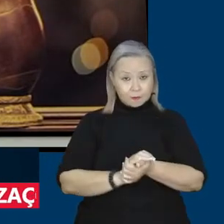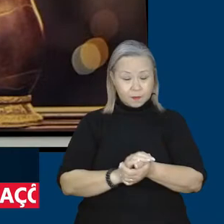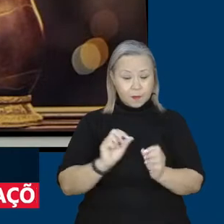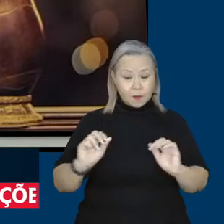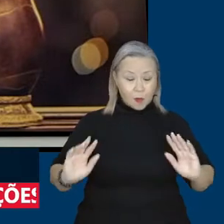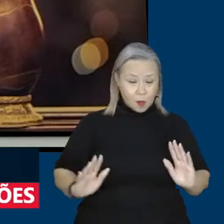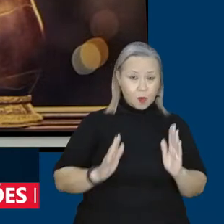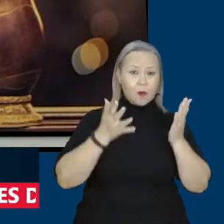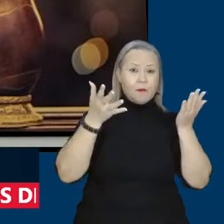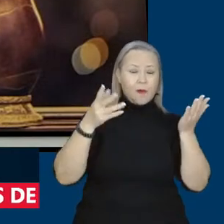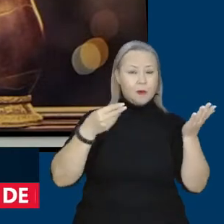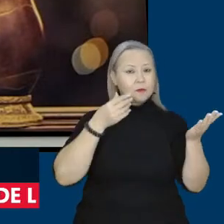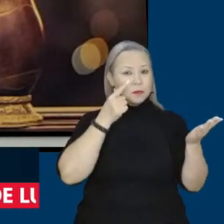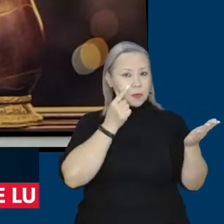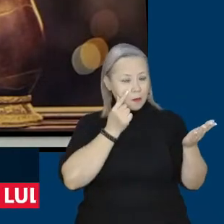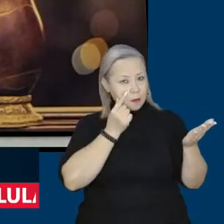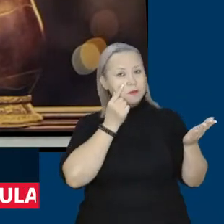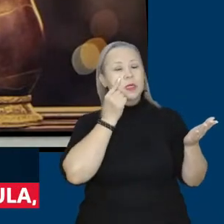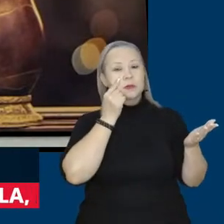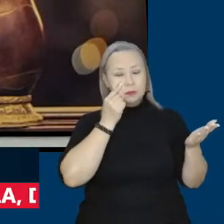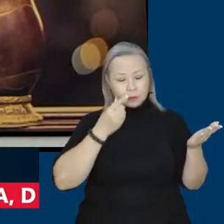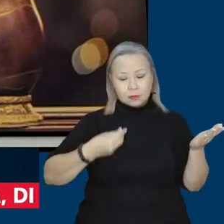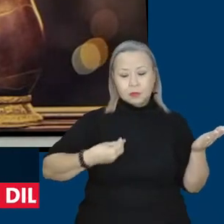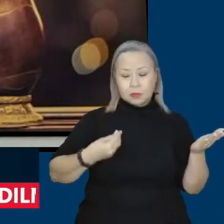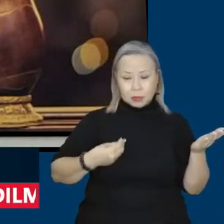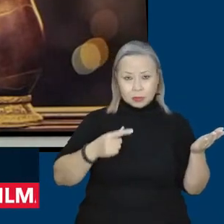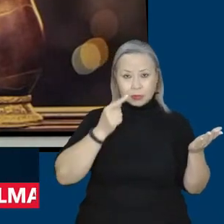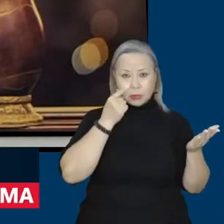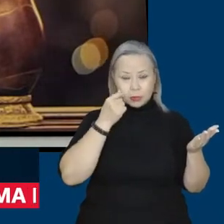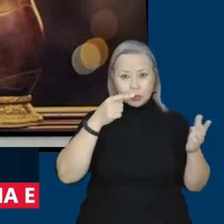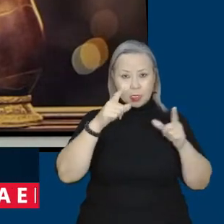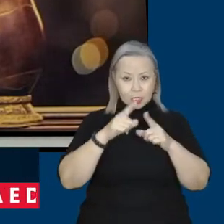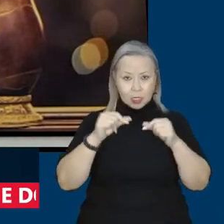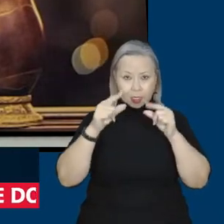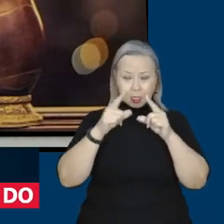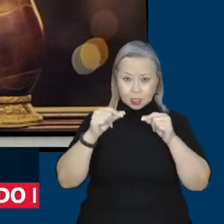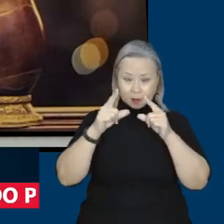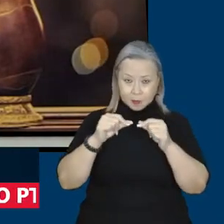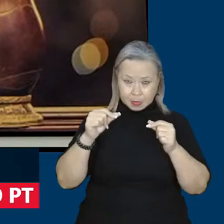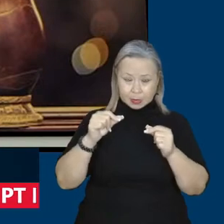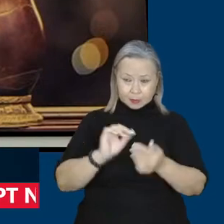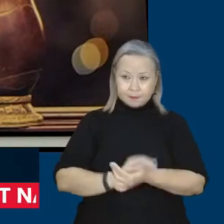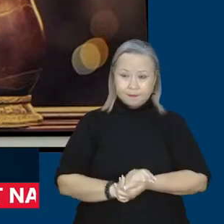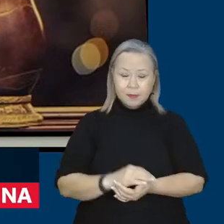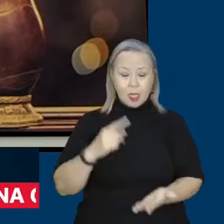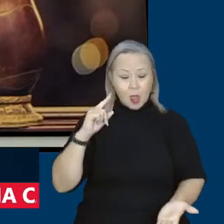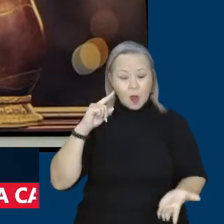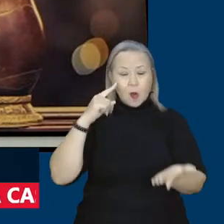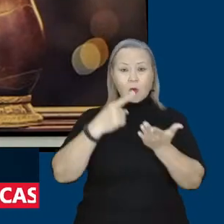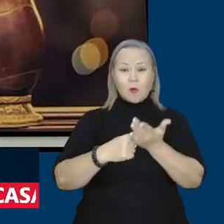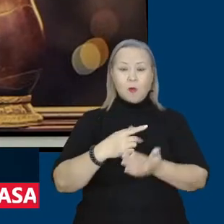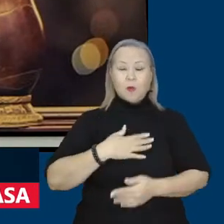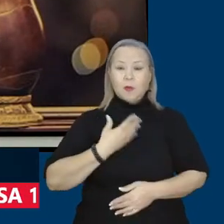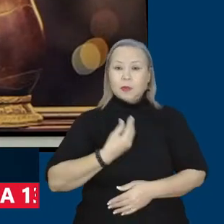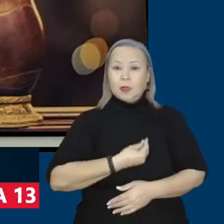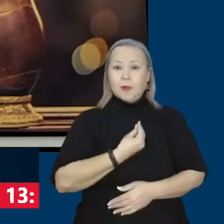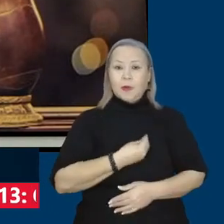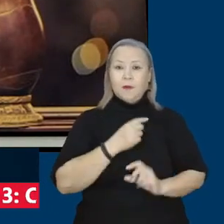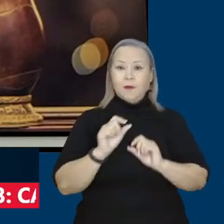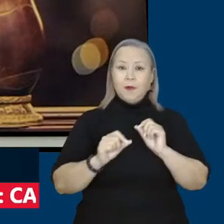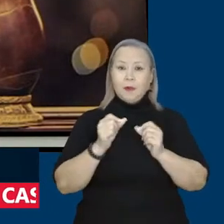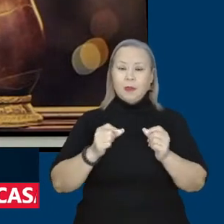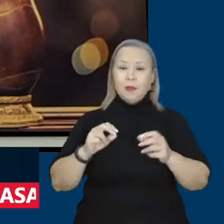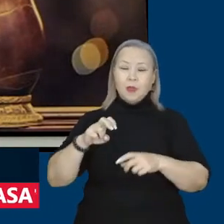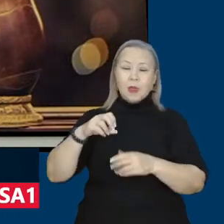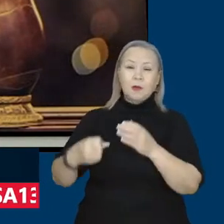no evento que eu estava presente aqui em Brasília O Milagre dos olhos ele diz o compromisso da minha vida é com as